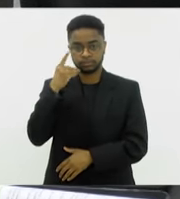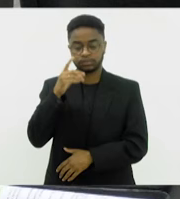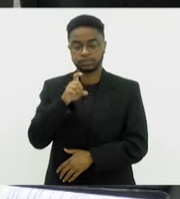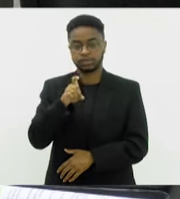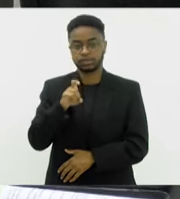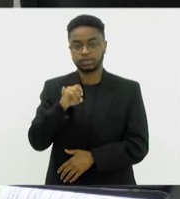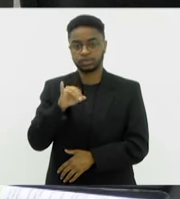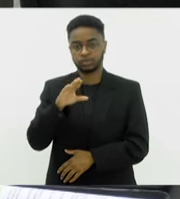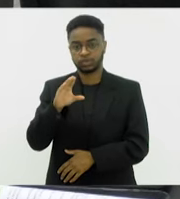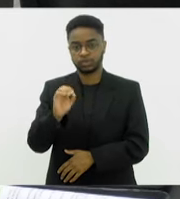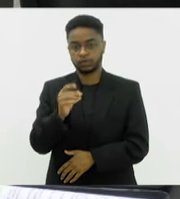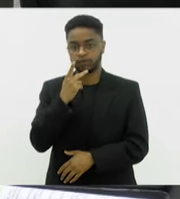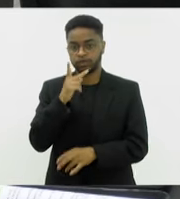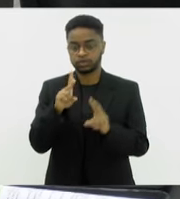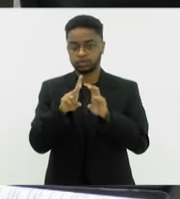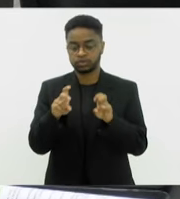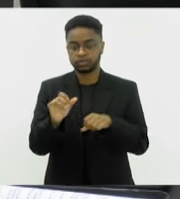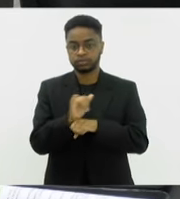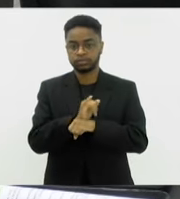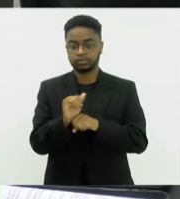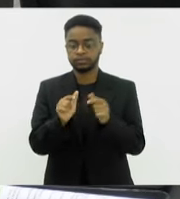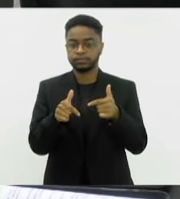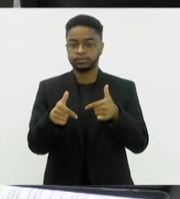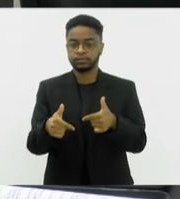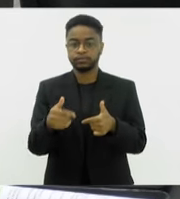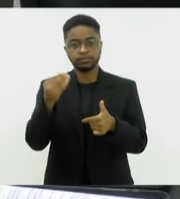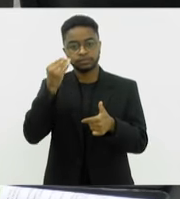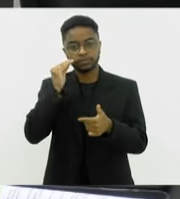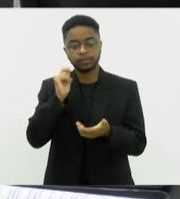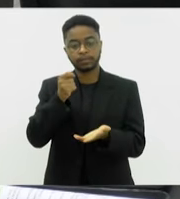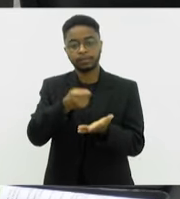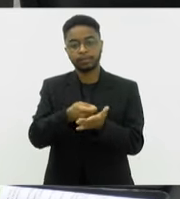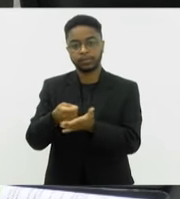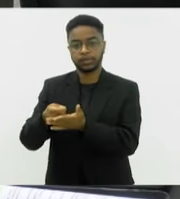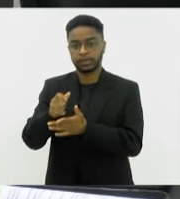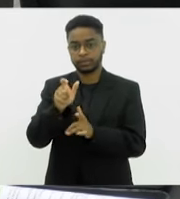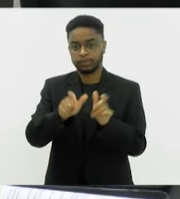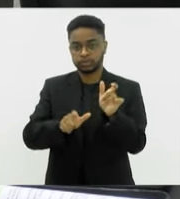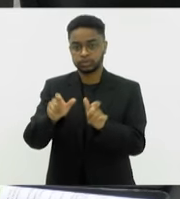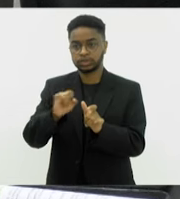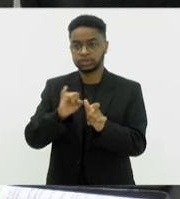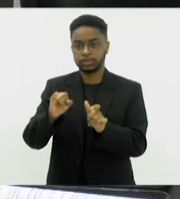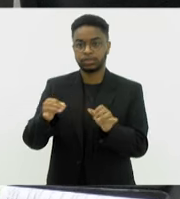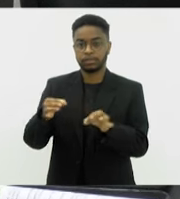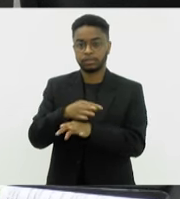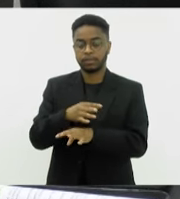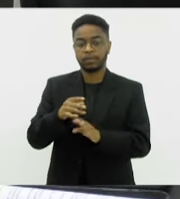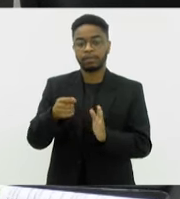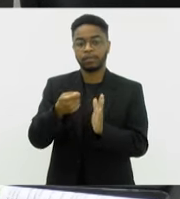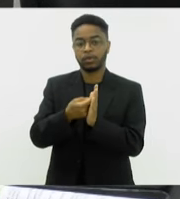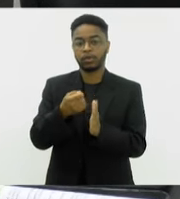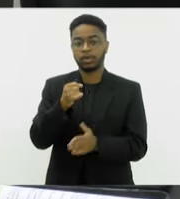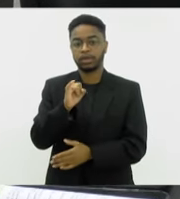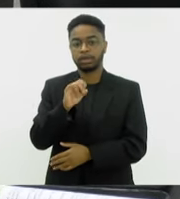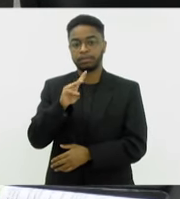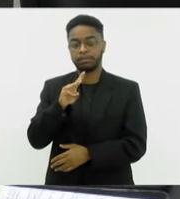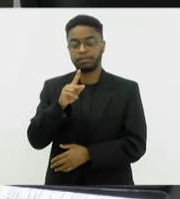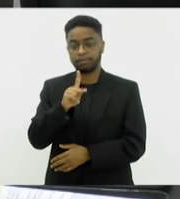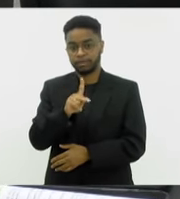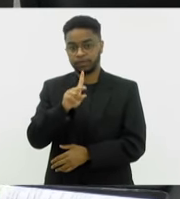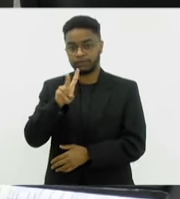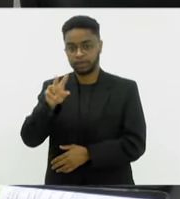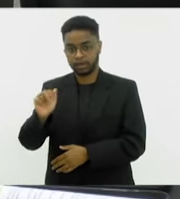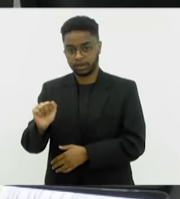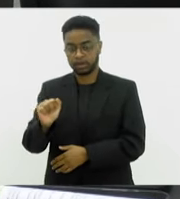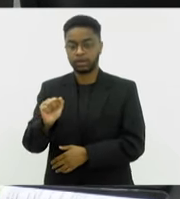Chico Machado, que dispõe sobre medidas necessárias para ressarcimento do contribuinte que efetuou o pagamento do IPVA, Imposto sobre a